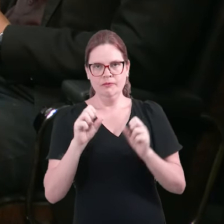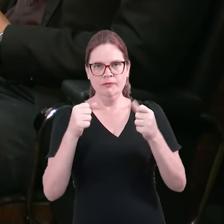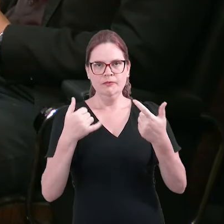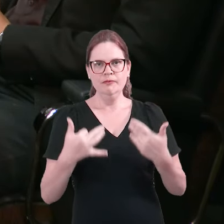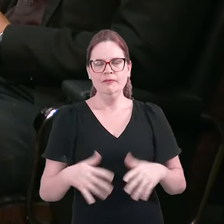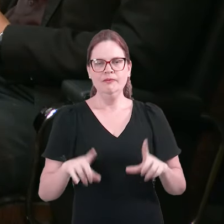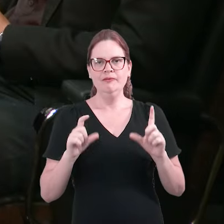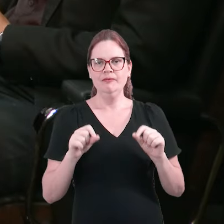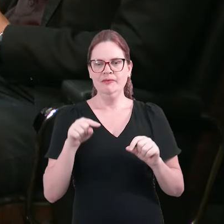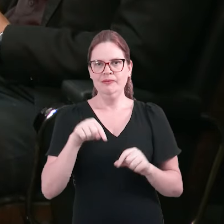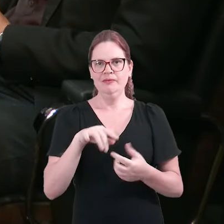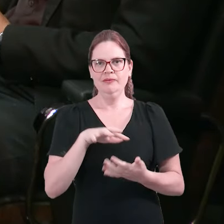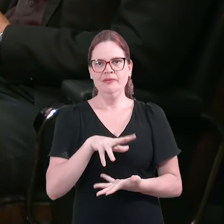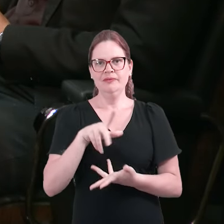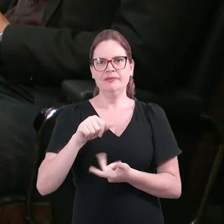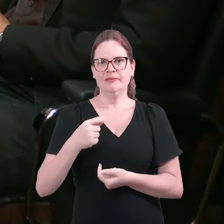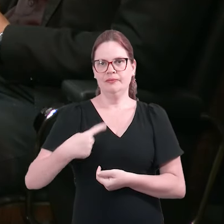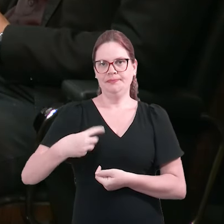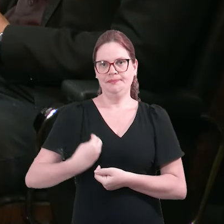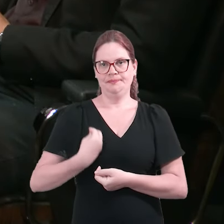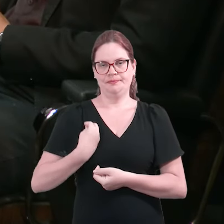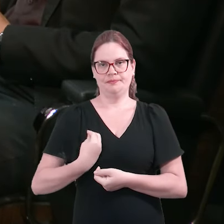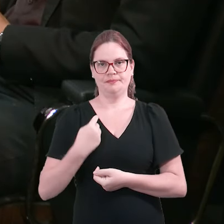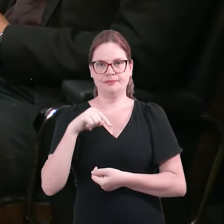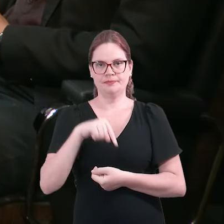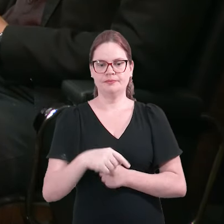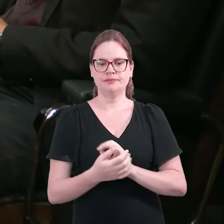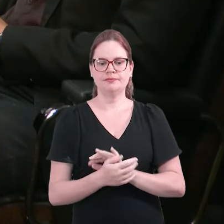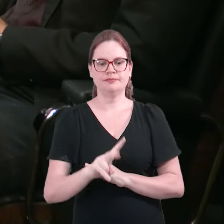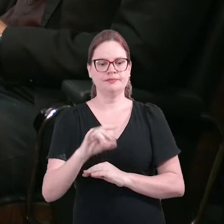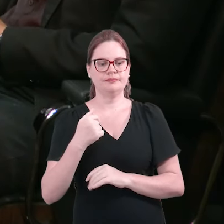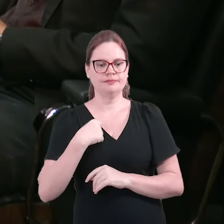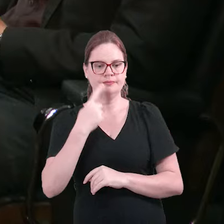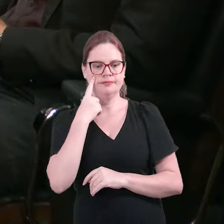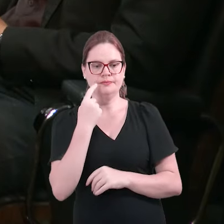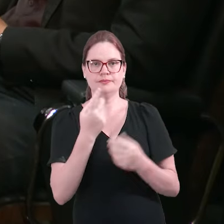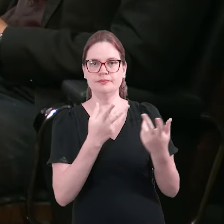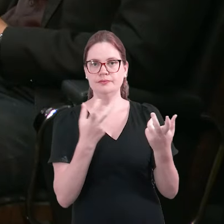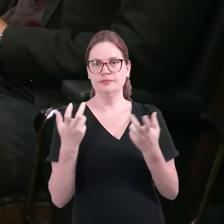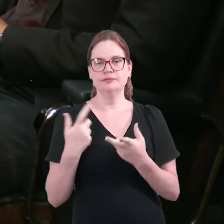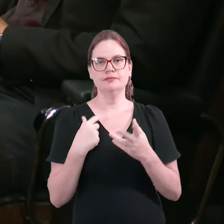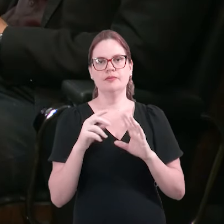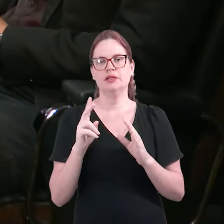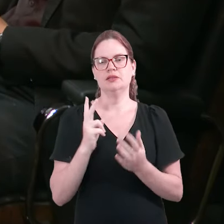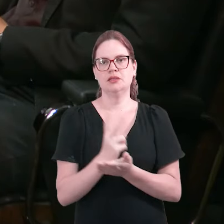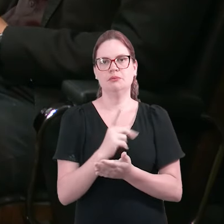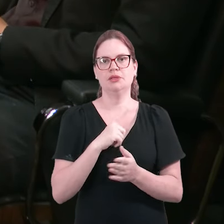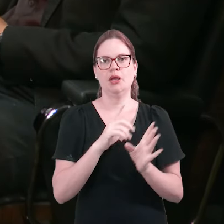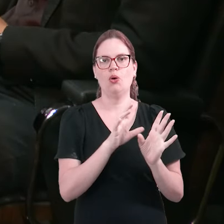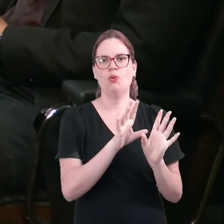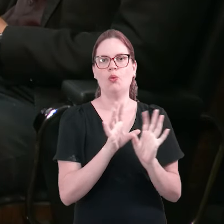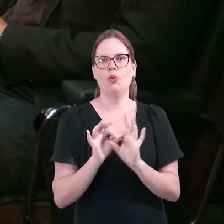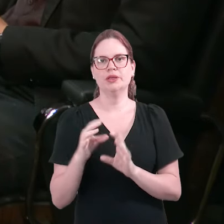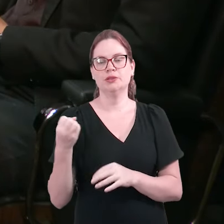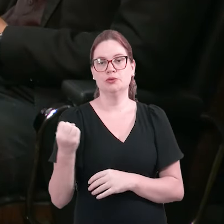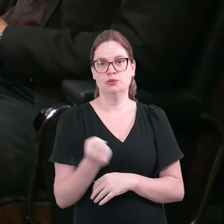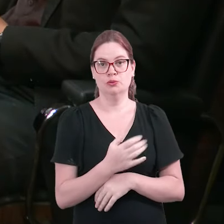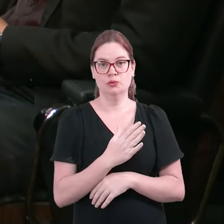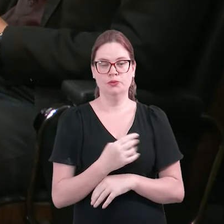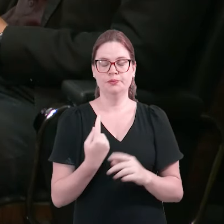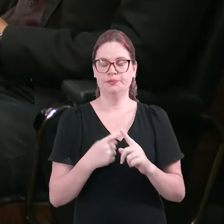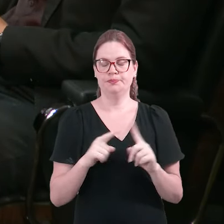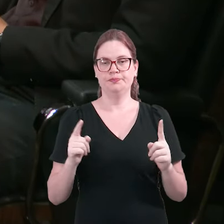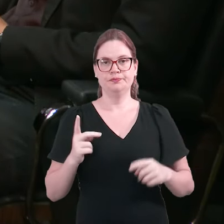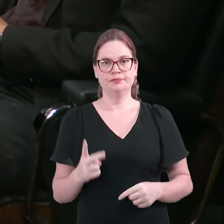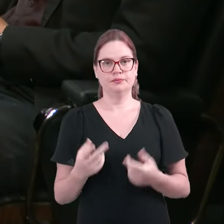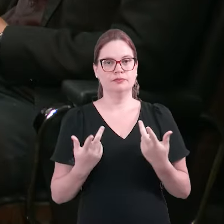de que neste mundo que nós estamos inseridos, nós sempre vamos encontrar dentro de um contexto novo, mas